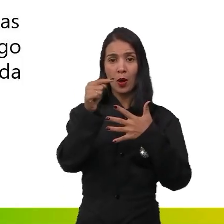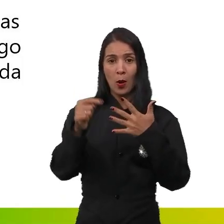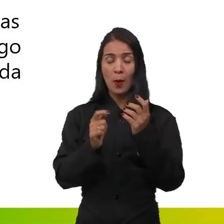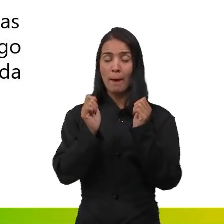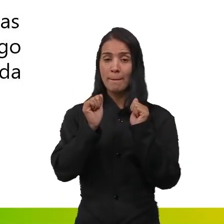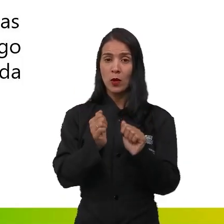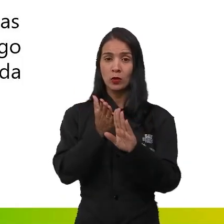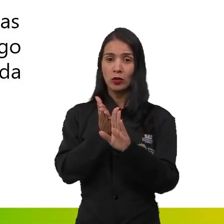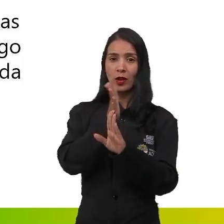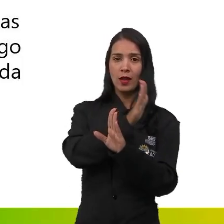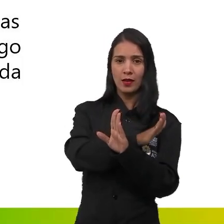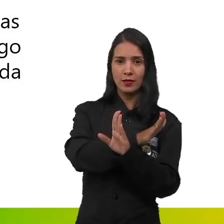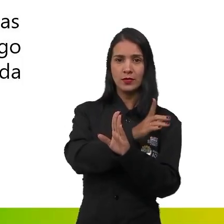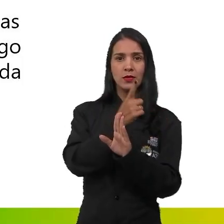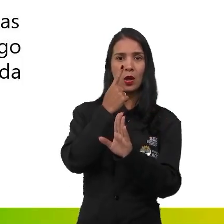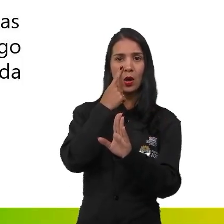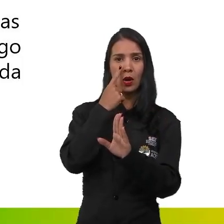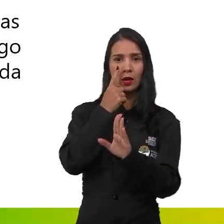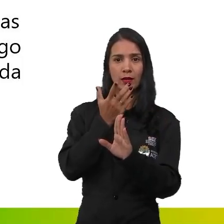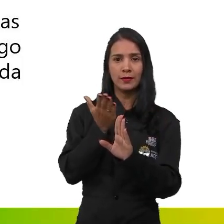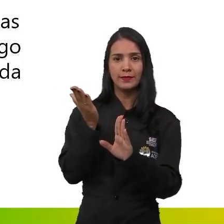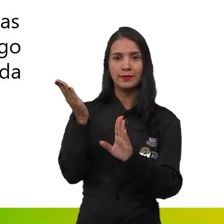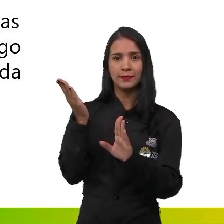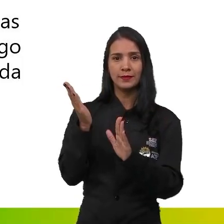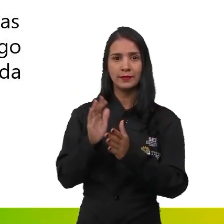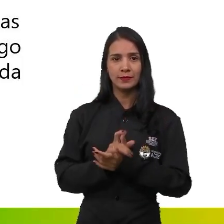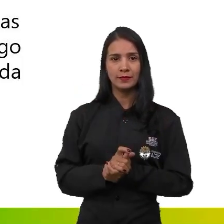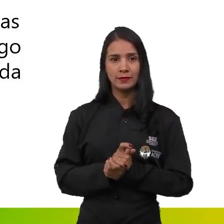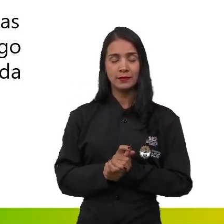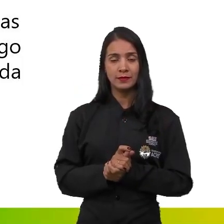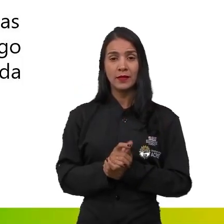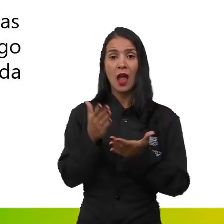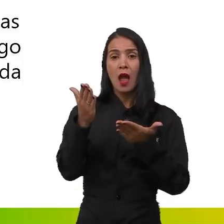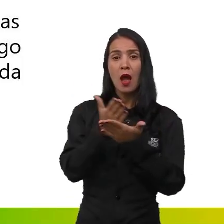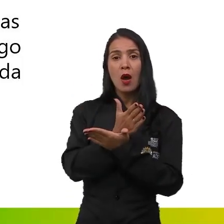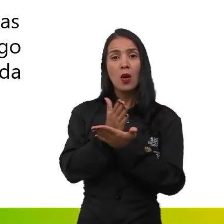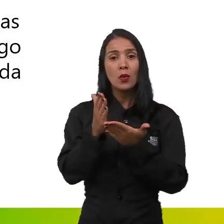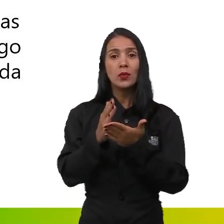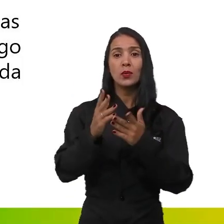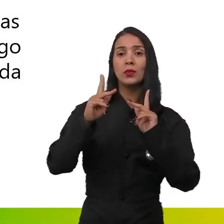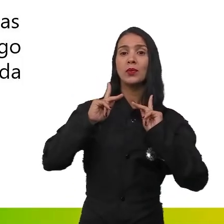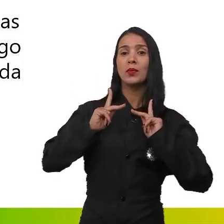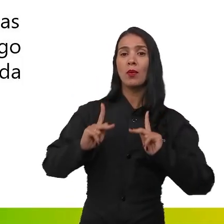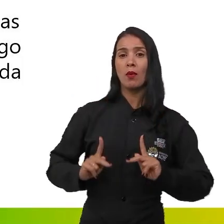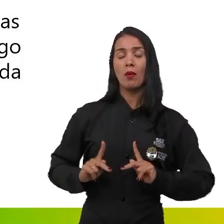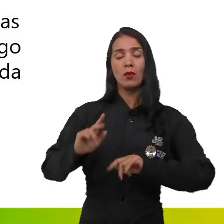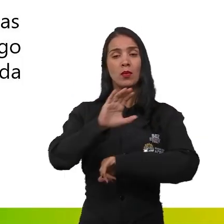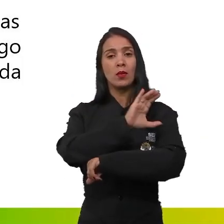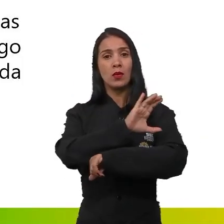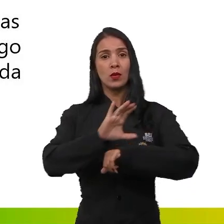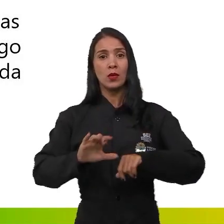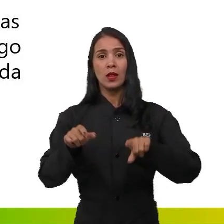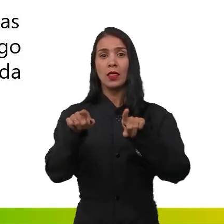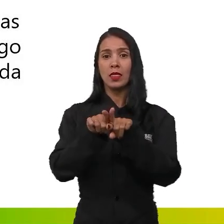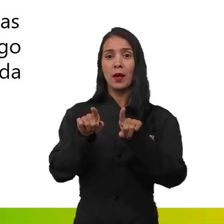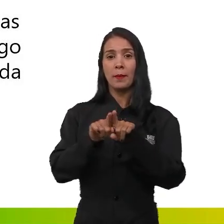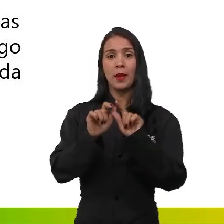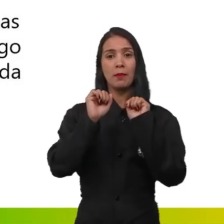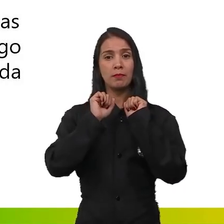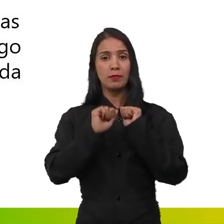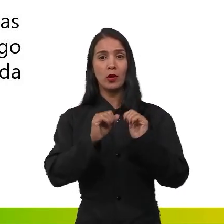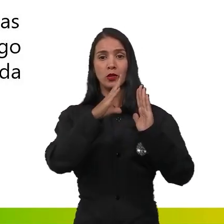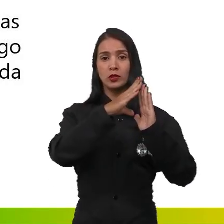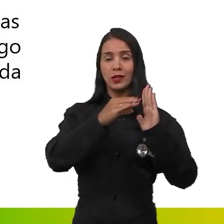ser. Um exemplo prático disso é esse, ó. Alguns comportamentos podem ser exemplo de ética no trabalho. Então, aqui eu tenho